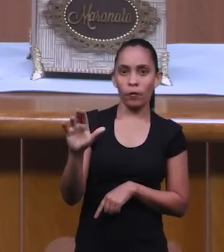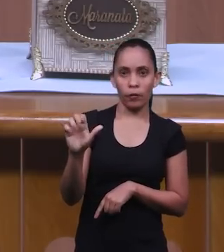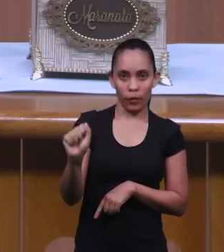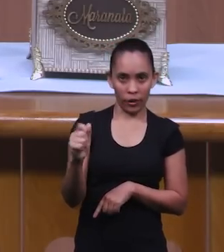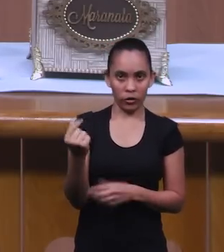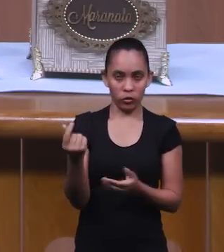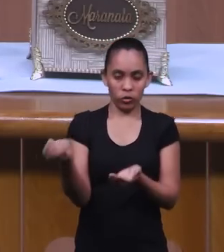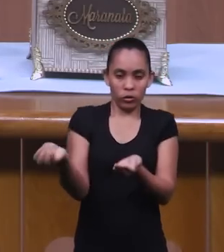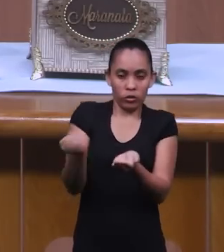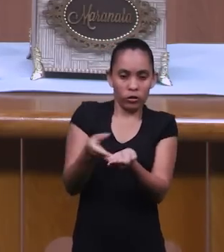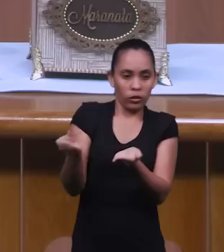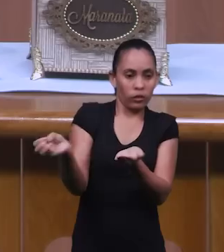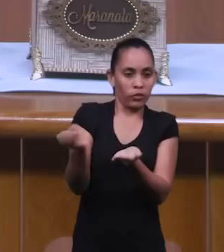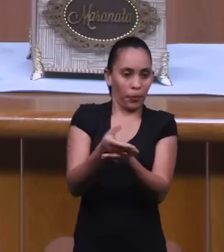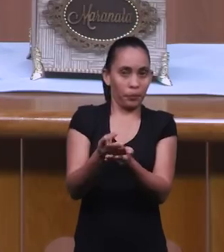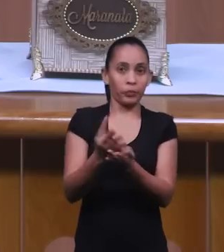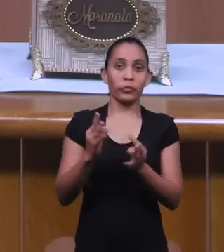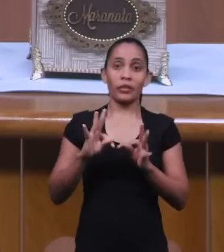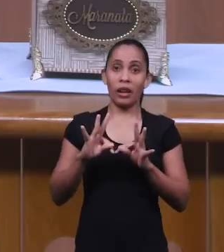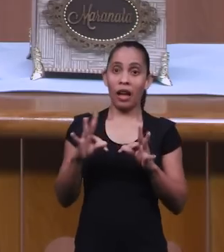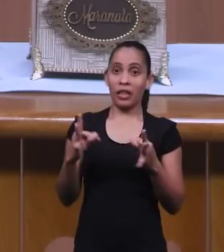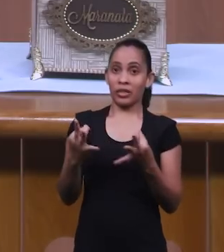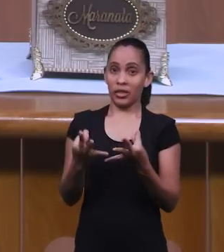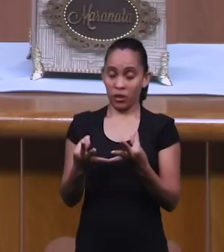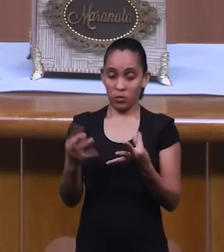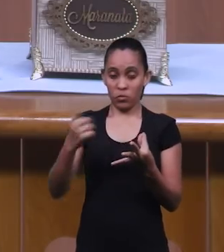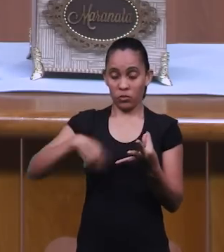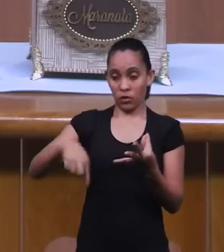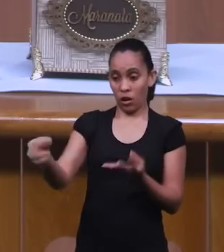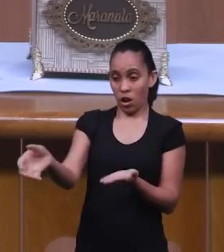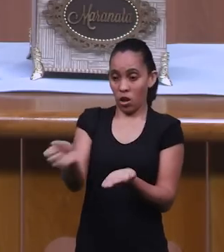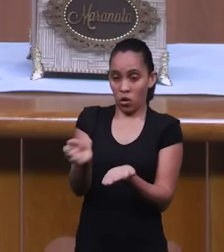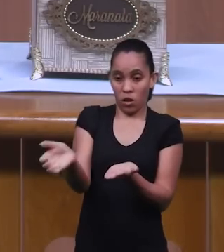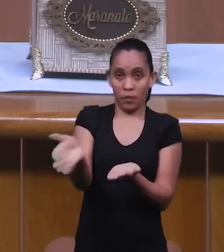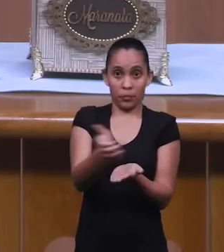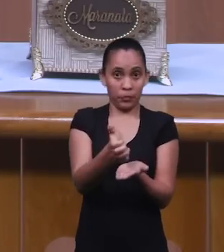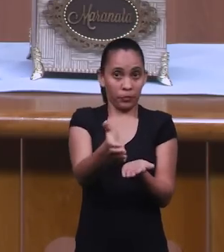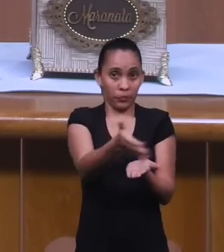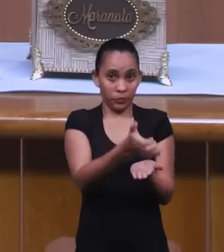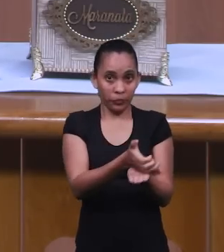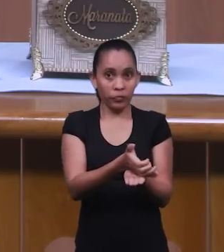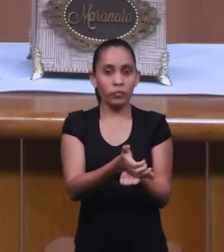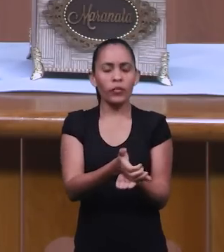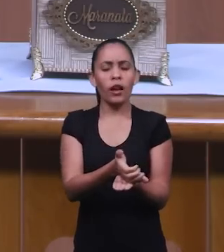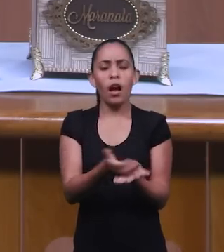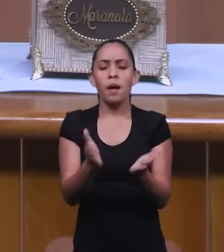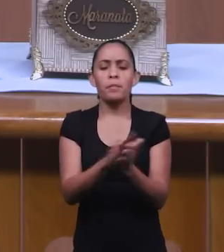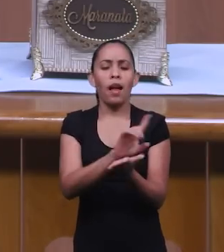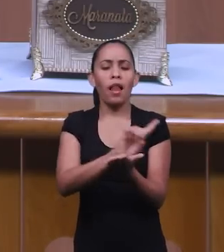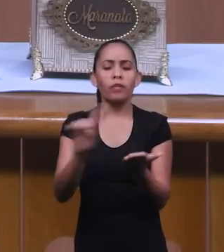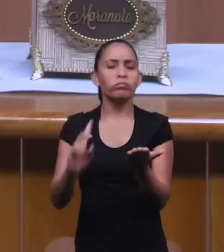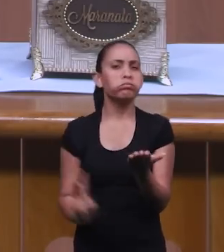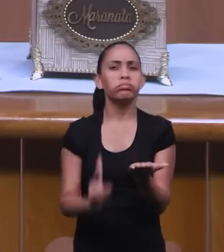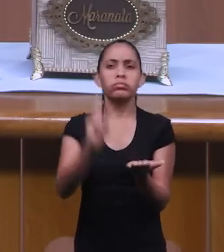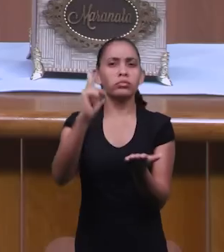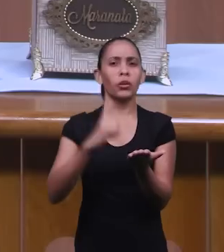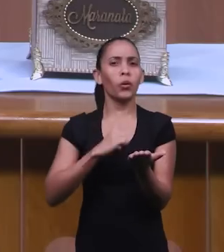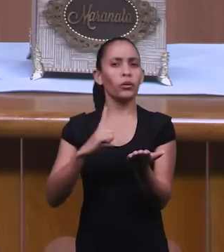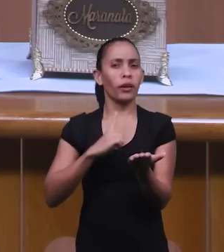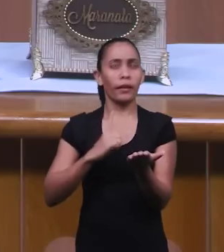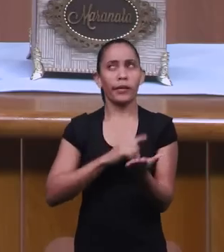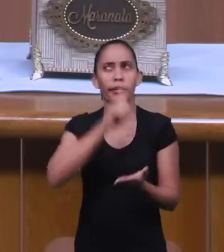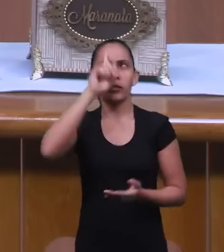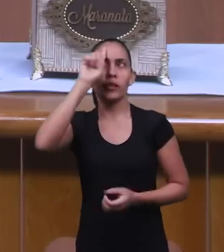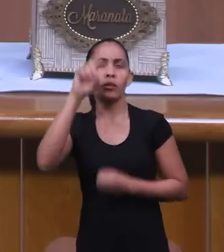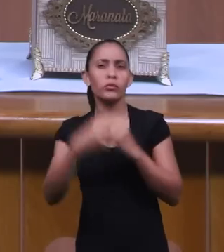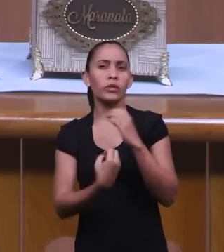tribo sacerdotal. Como a palavra de Deus é riquíssima, Deus que criou o universo com a